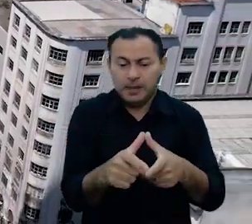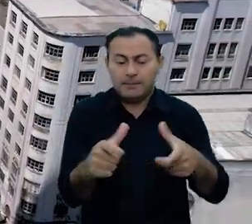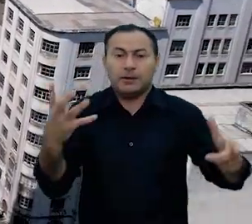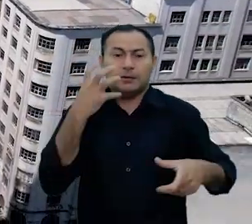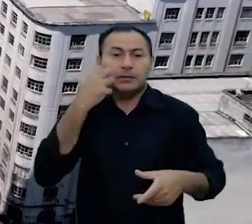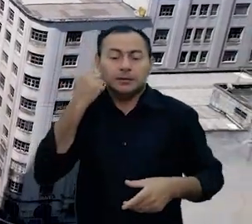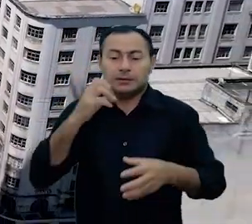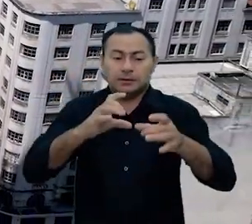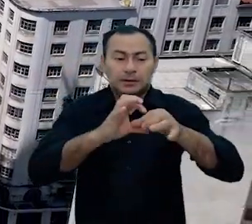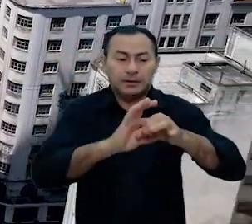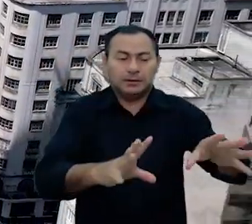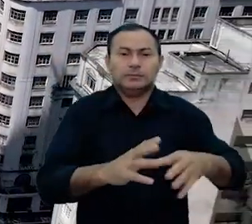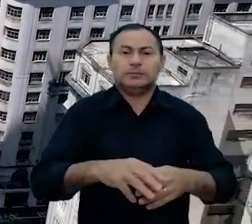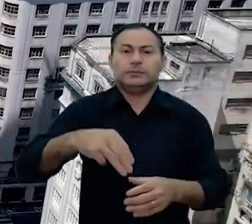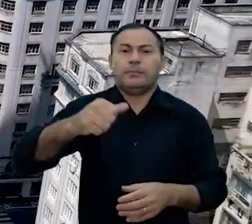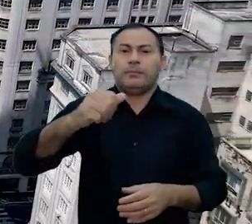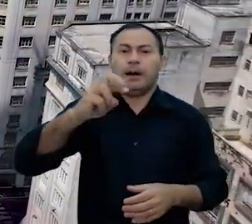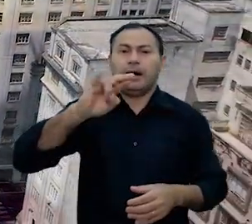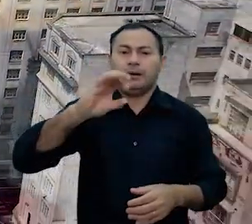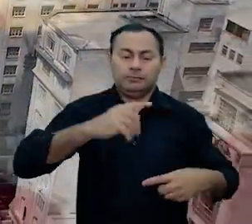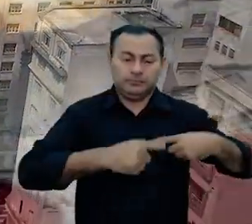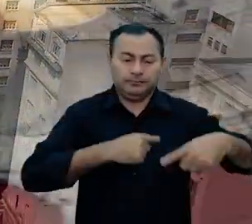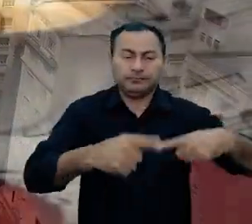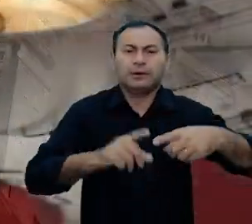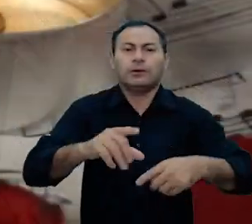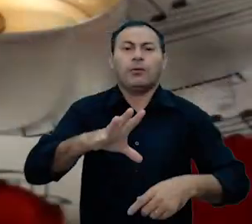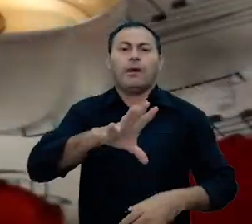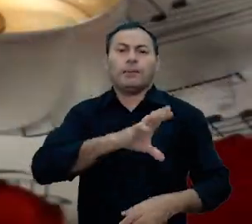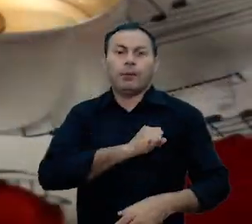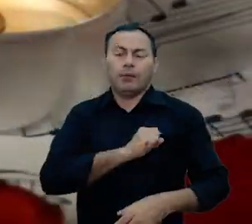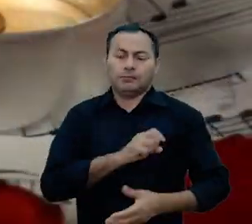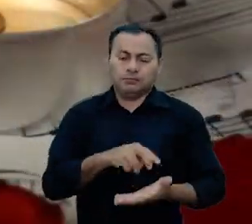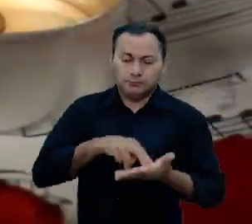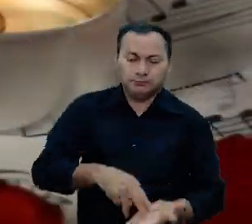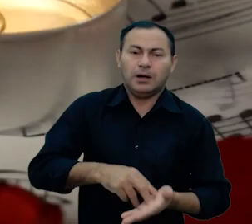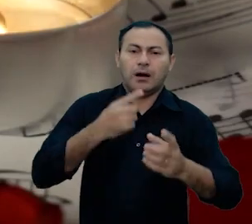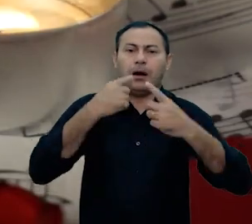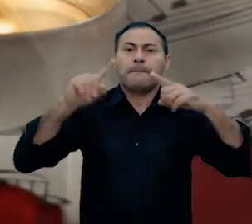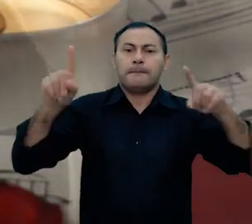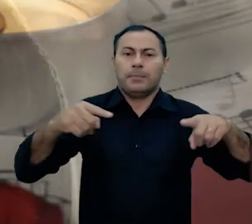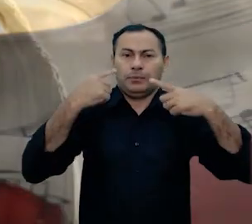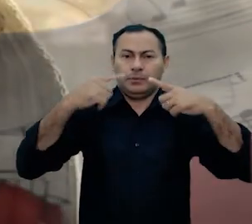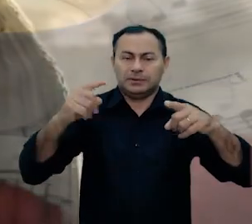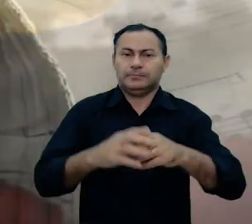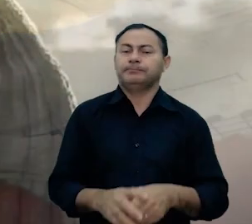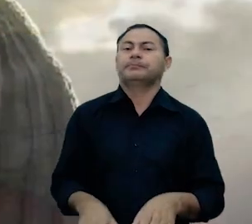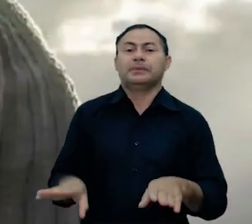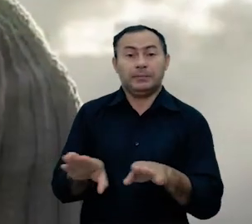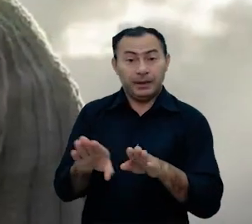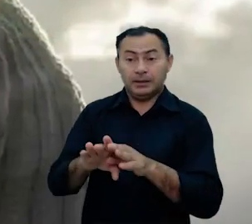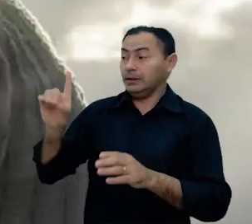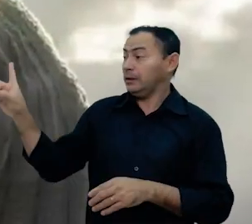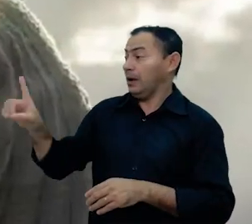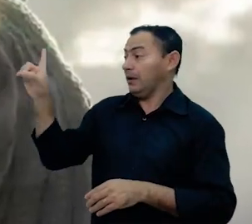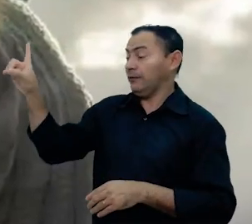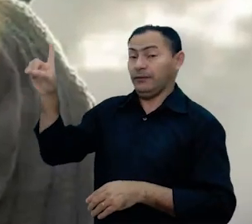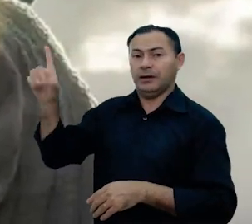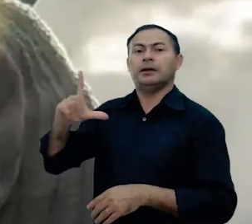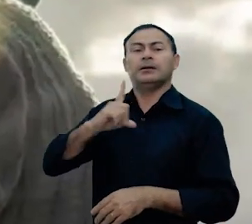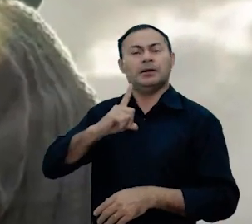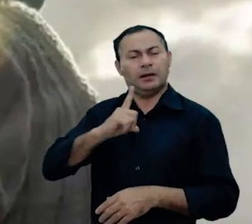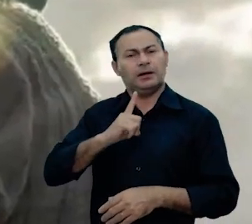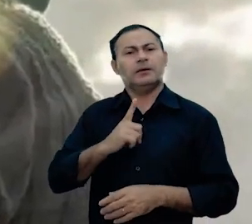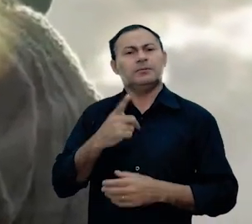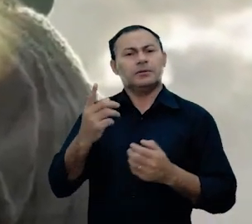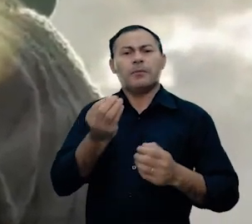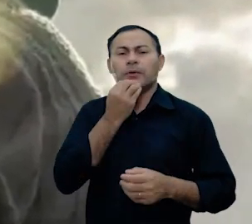maior herança deixada a seus descendentes foi o amor e a dedicação à música. Davi teve sua grande oportunidade porque sabia